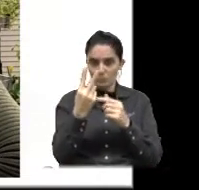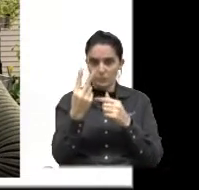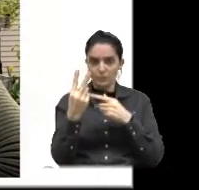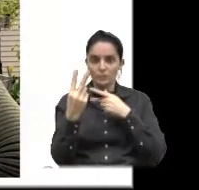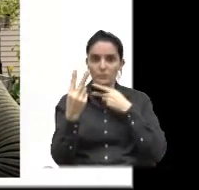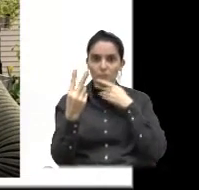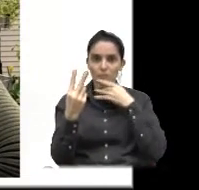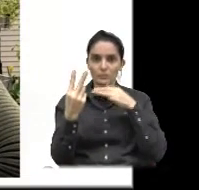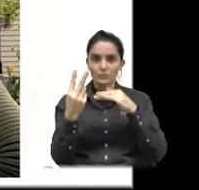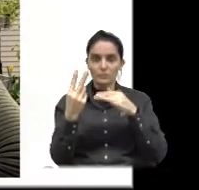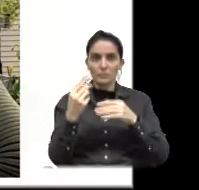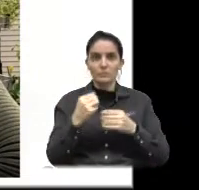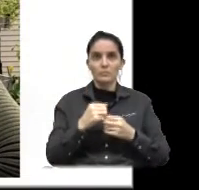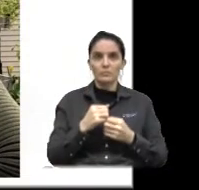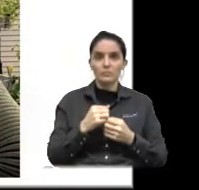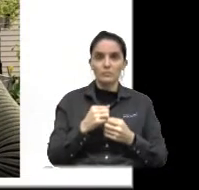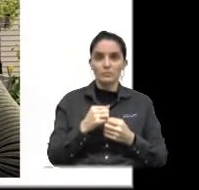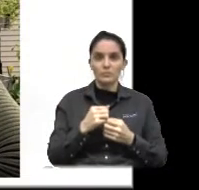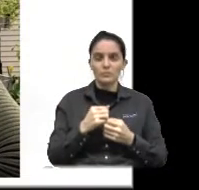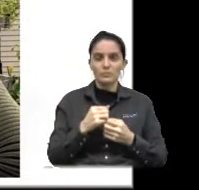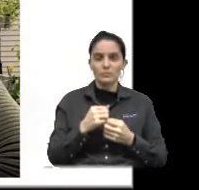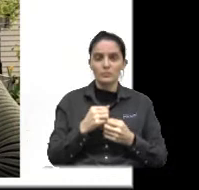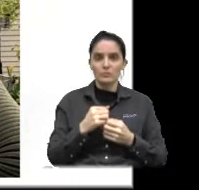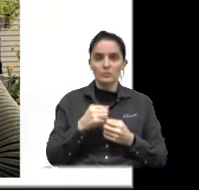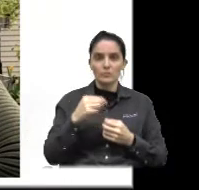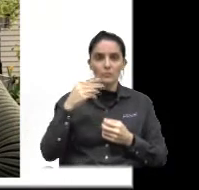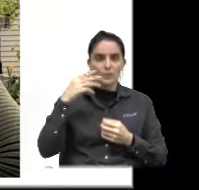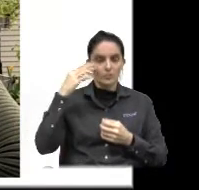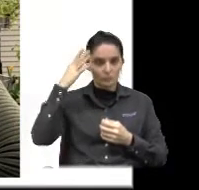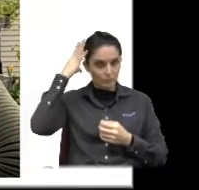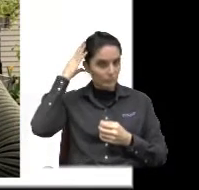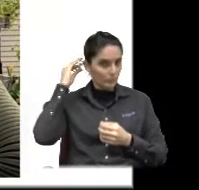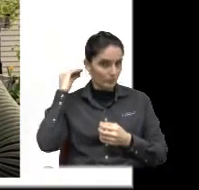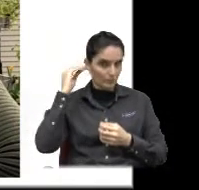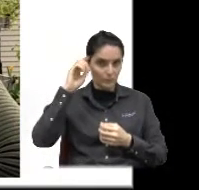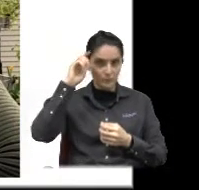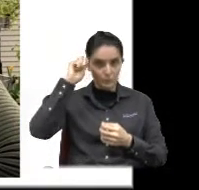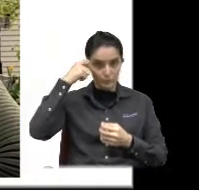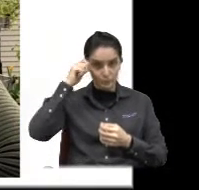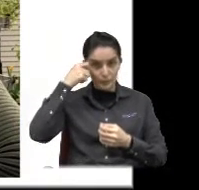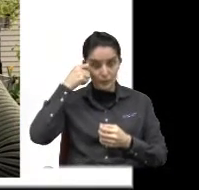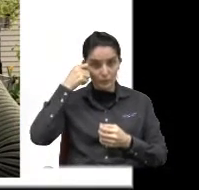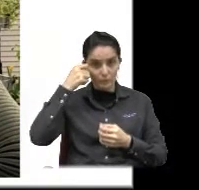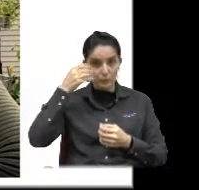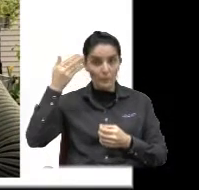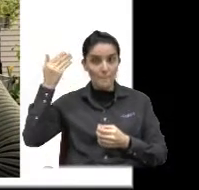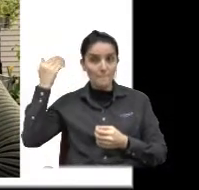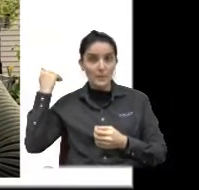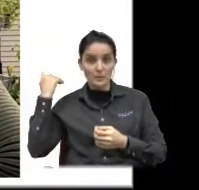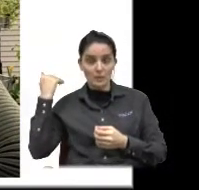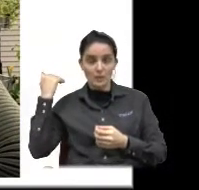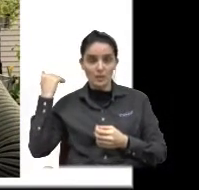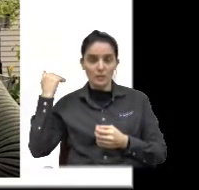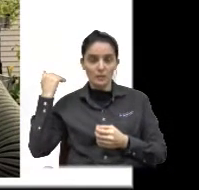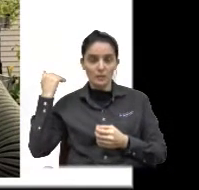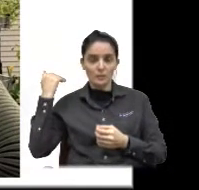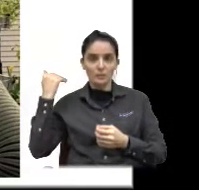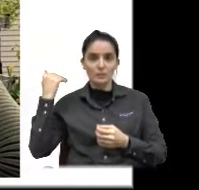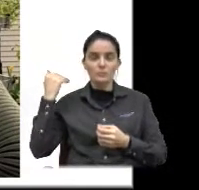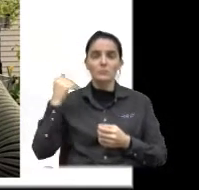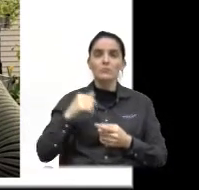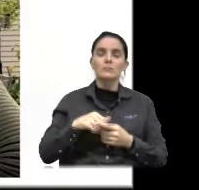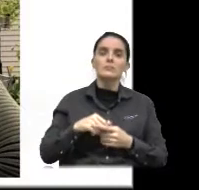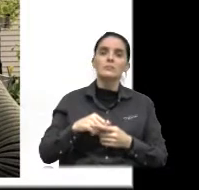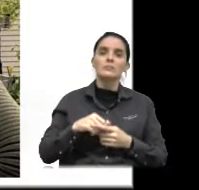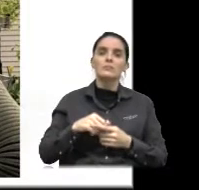moreno era mulher a mulher pensou que era homem começou a tomar hormônio